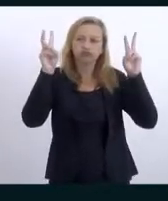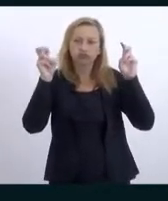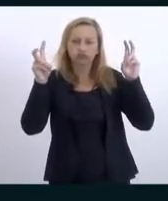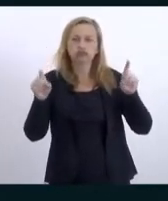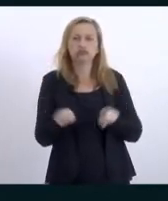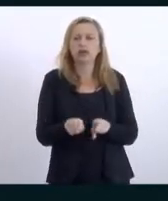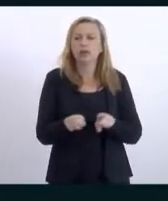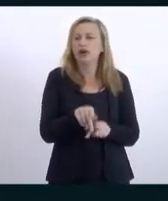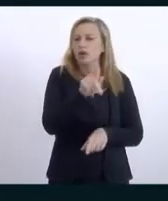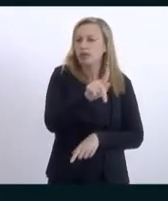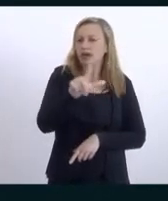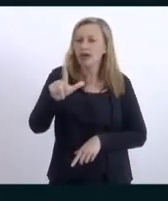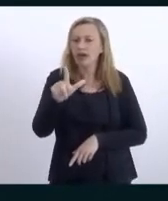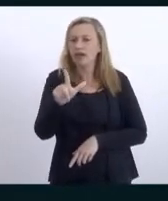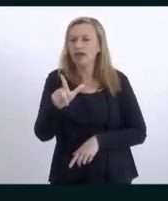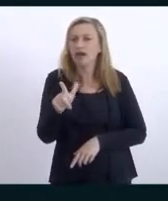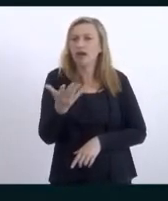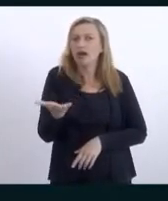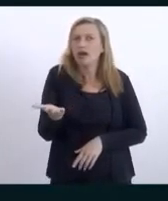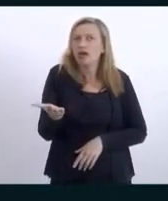O PL é o PL